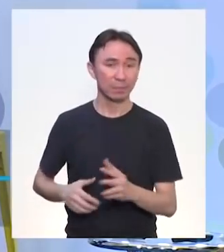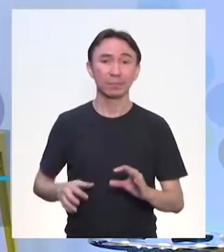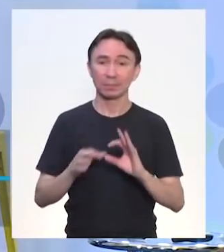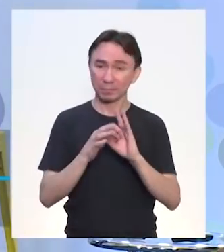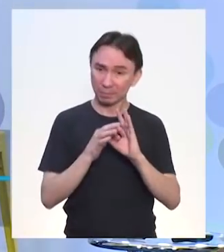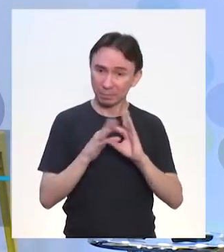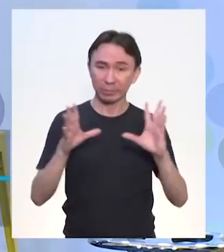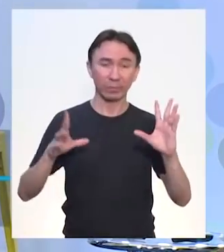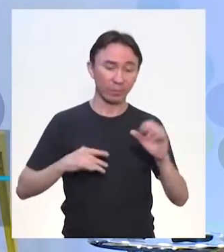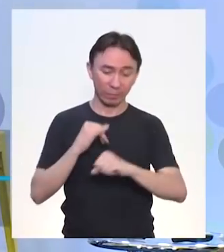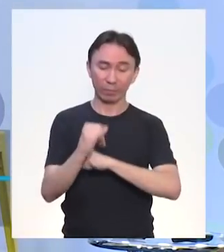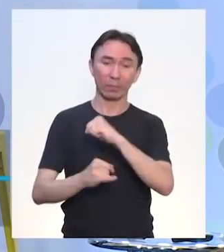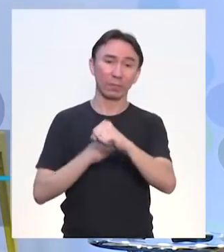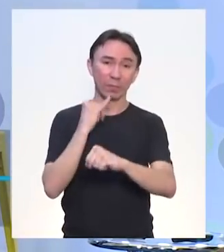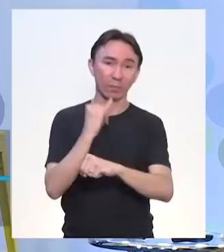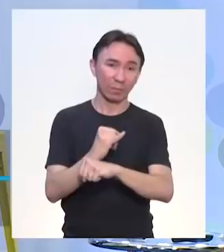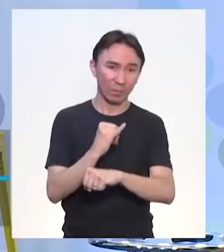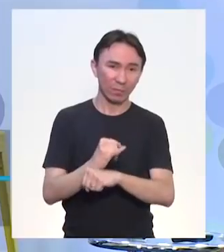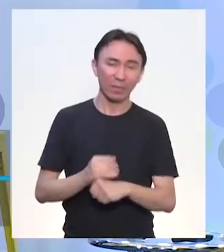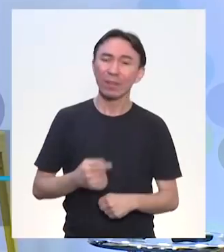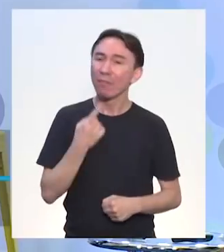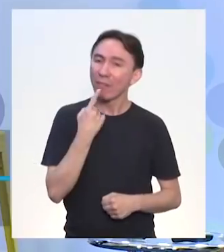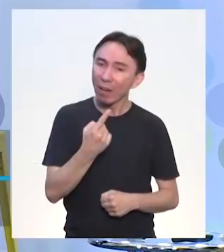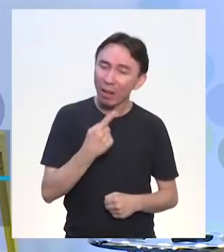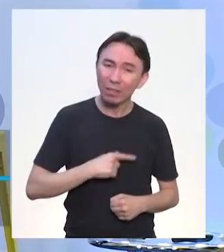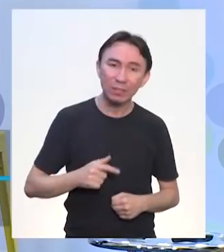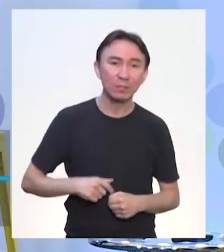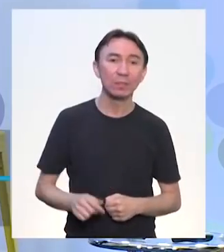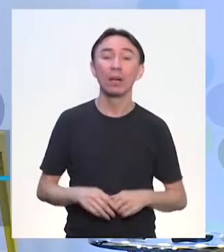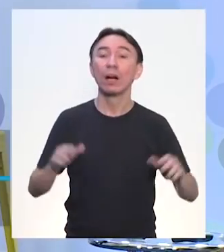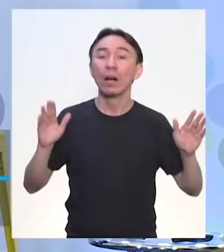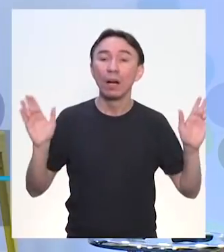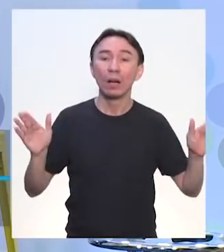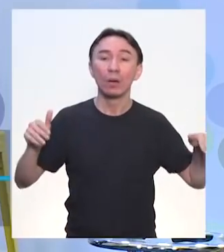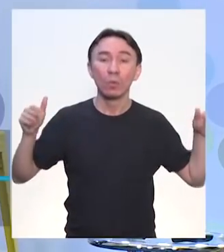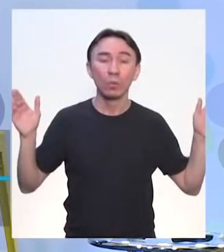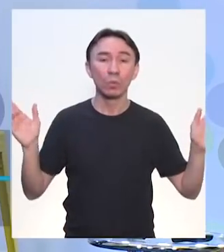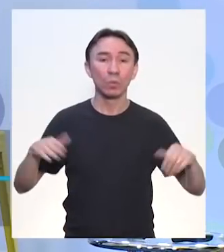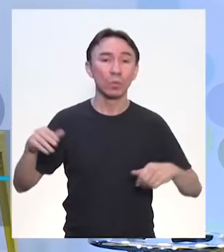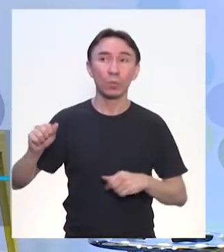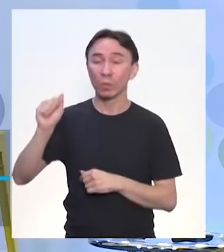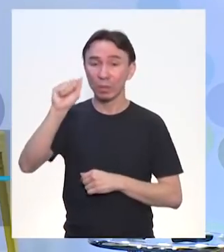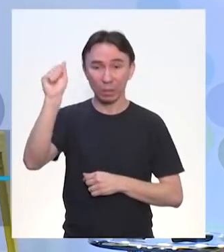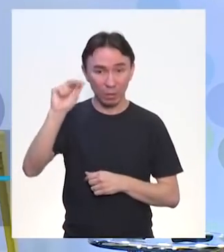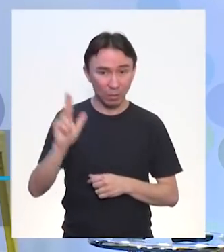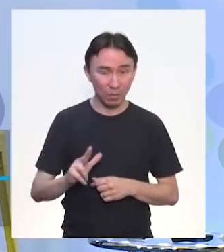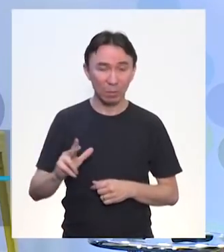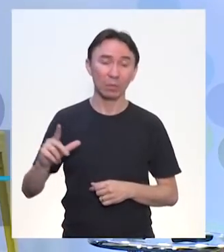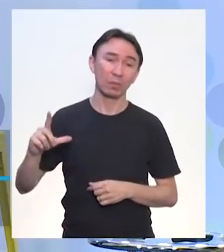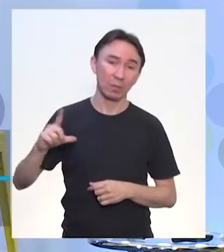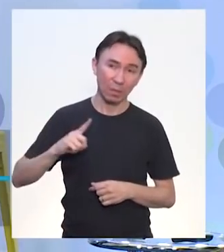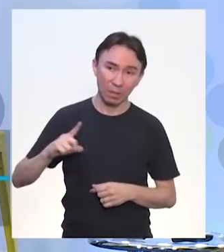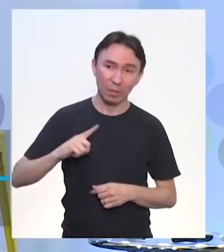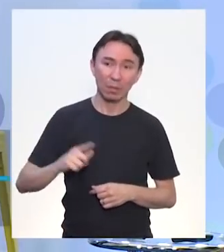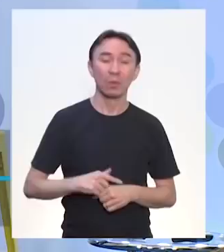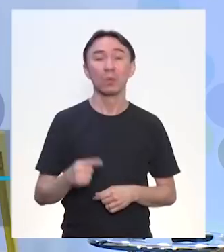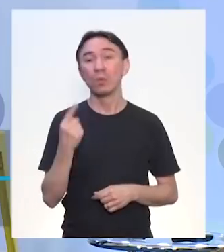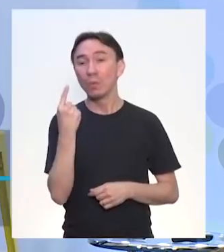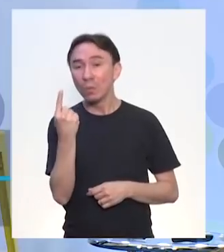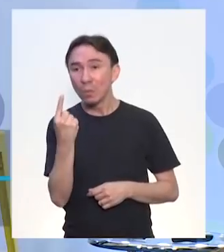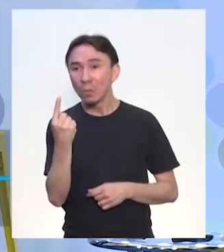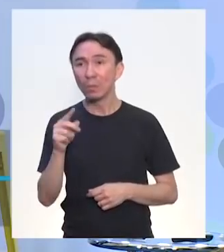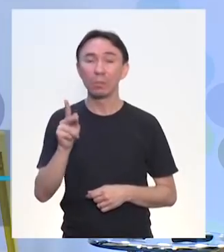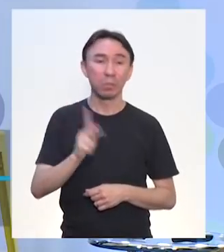gente olha o Anjo Azul, há uma questão muito curiosa, fala de um professor. Um professor que tem uma vida regada e é respeitado na